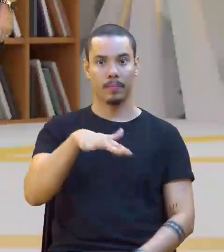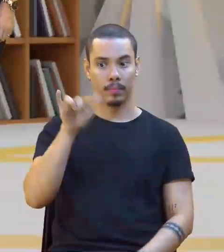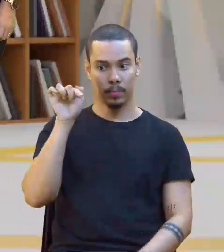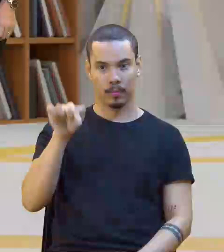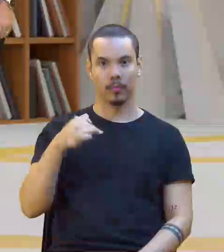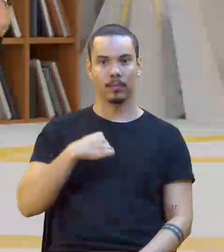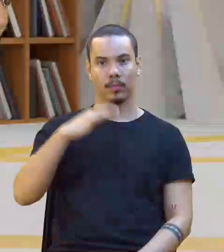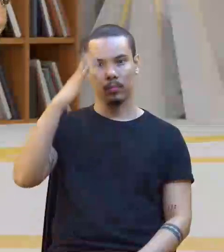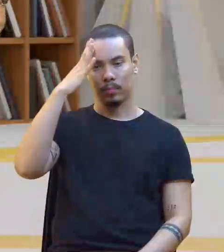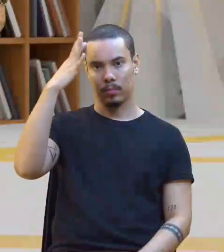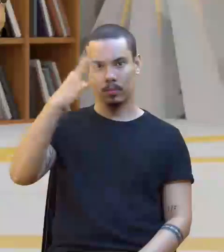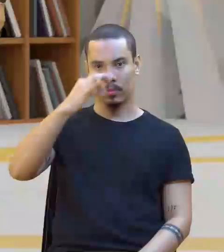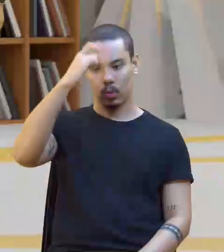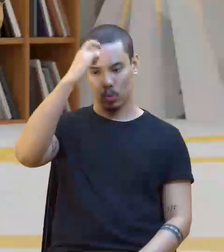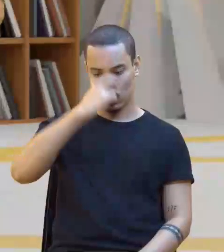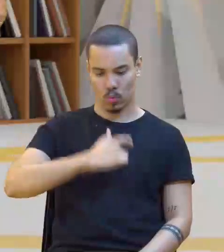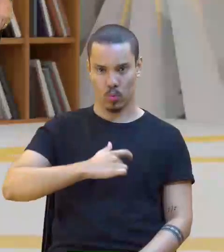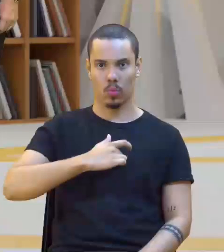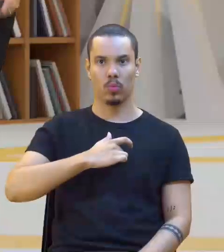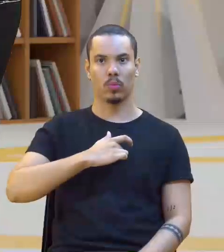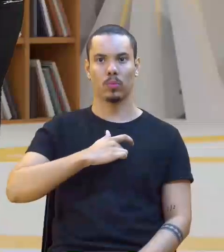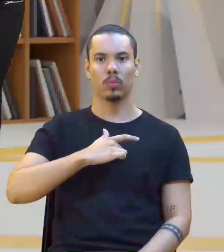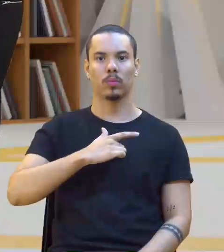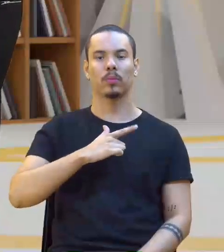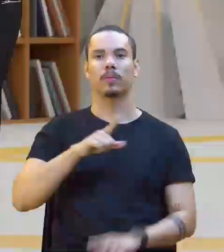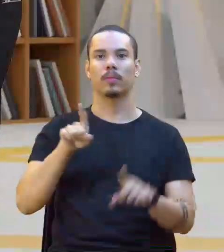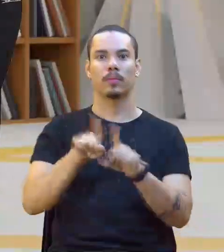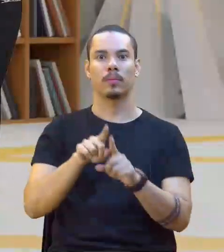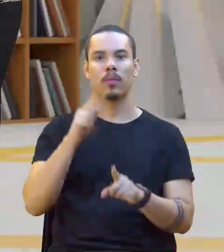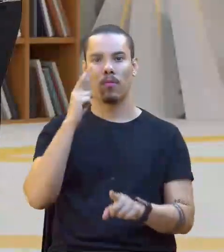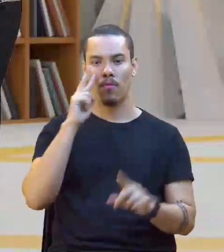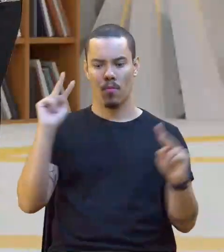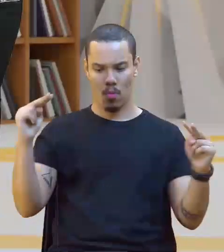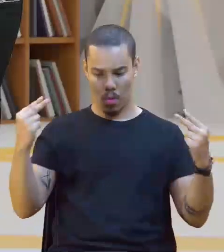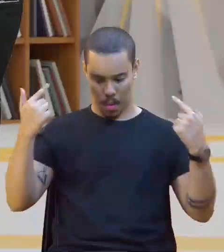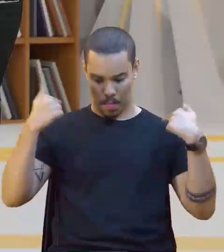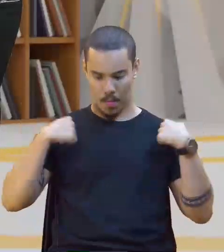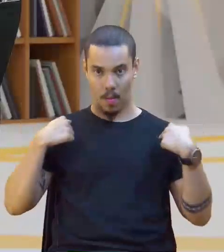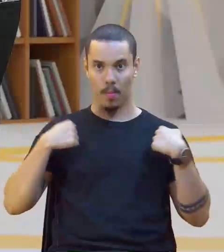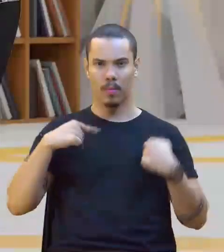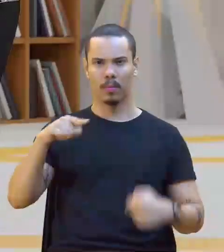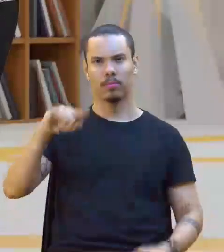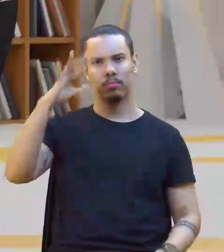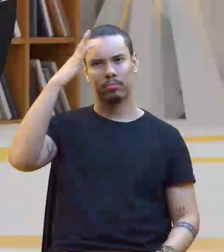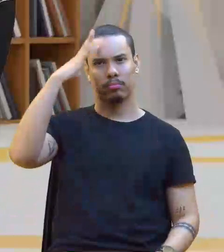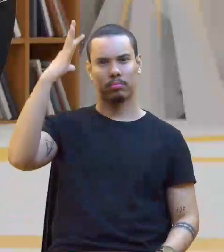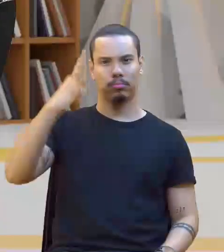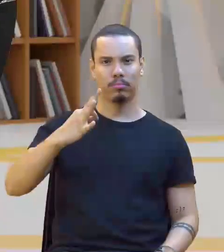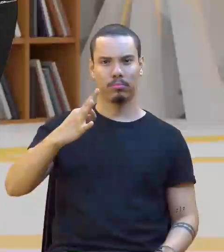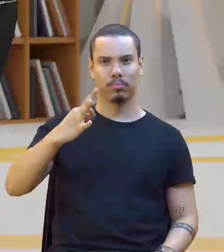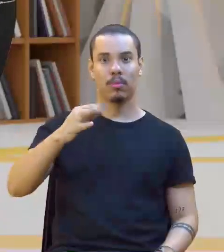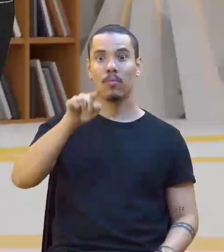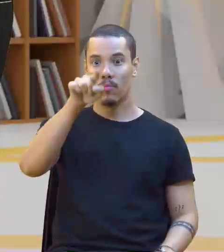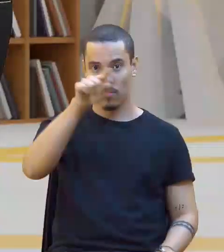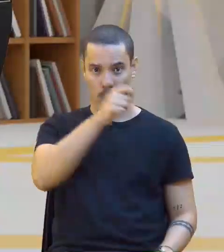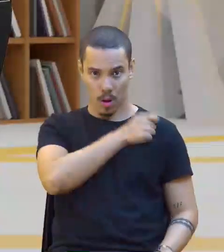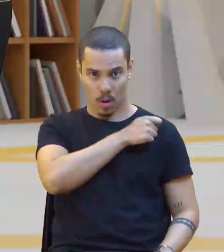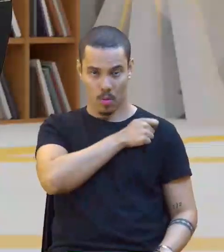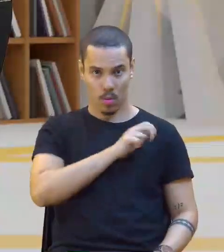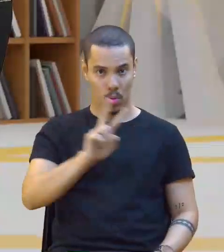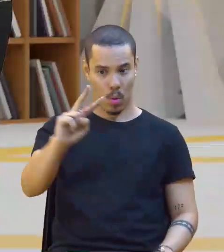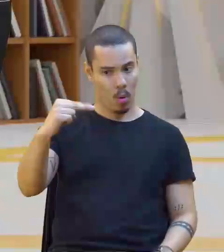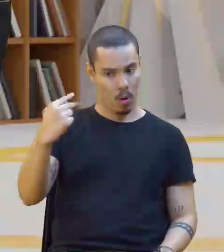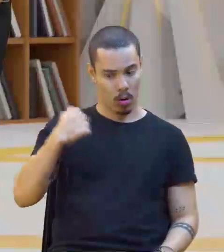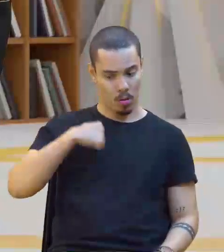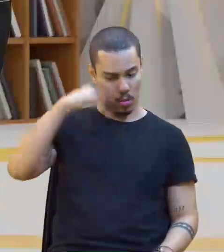entendo que eu sou. Se você olhar para mim, você pode ter uma concepção de mim, né? Você aí, aluno, fala assim, professora,